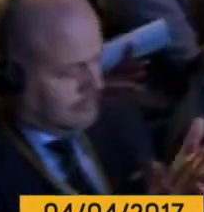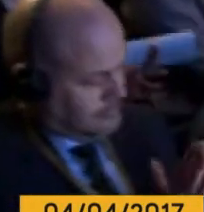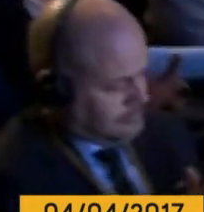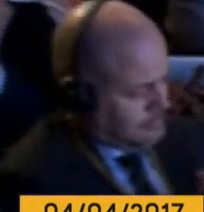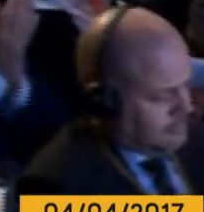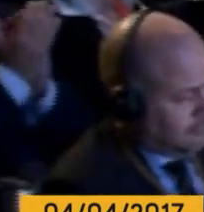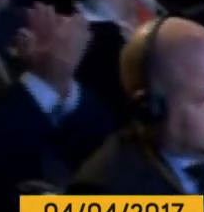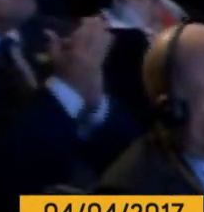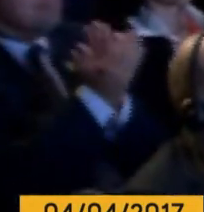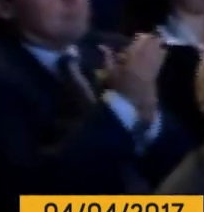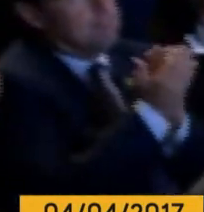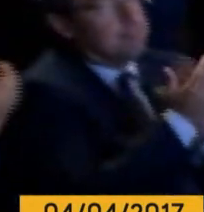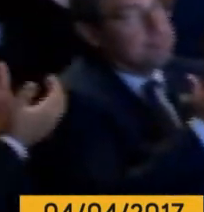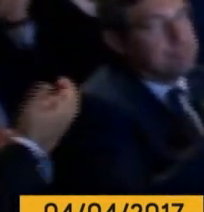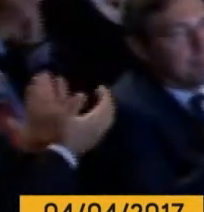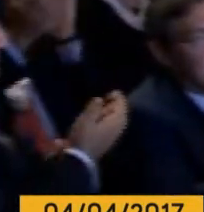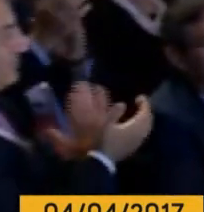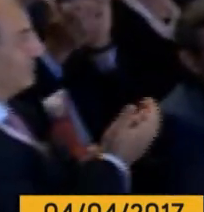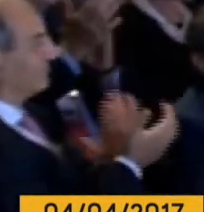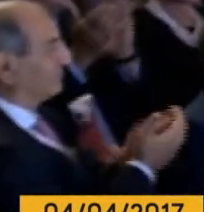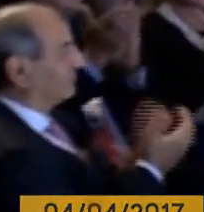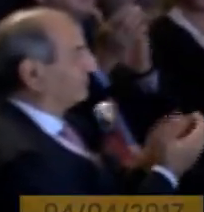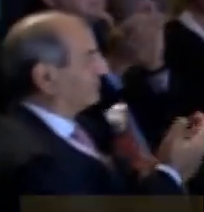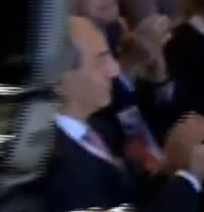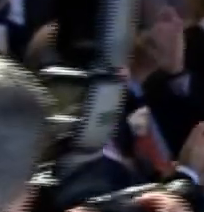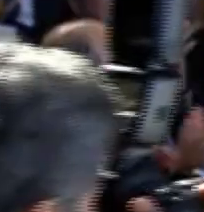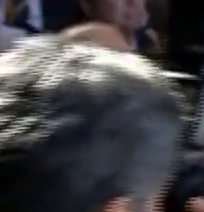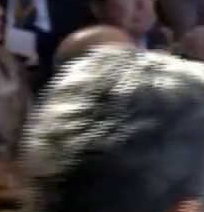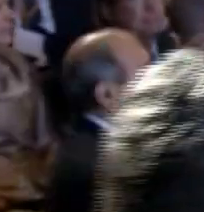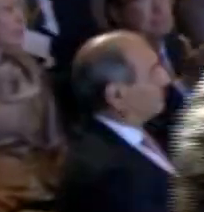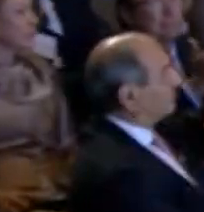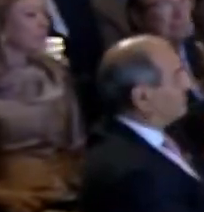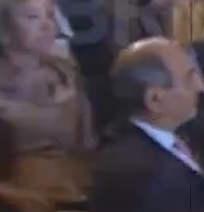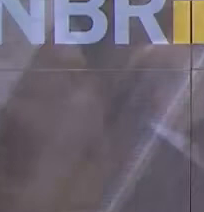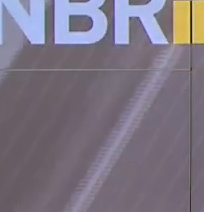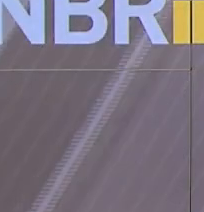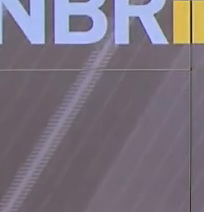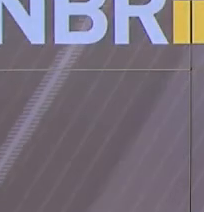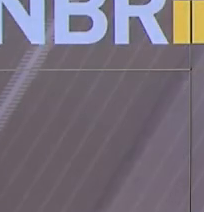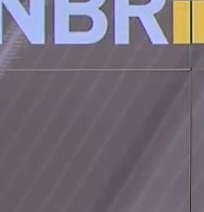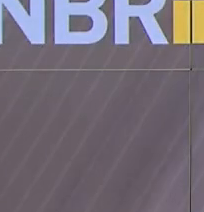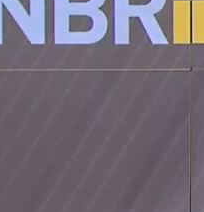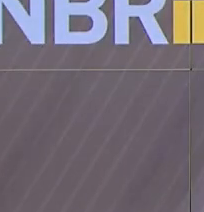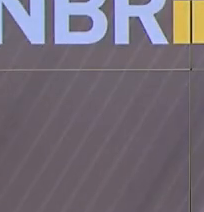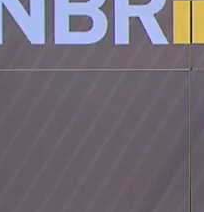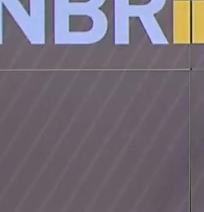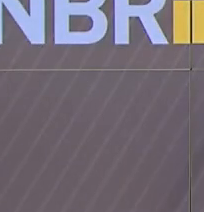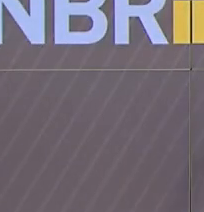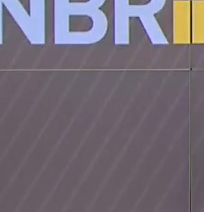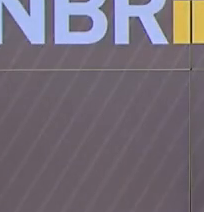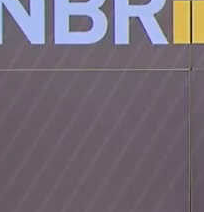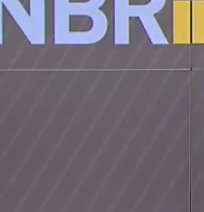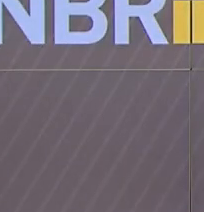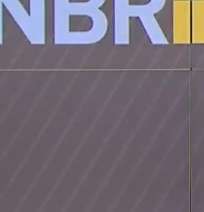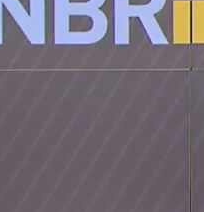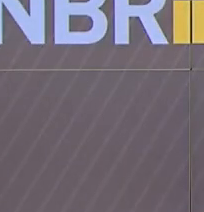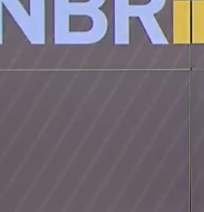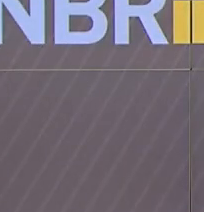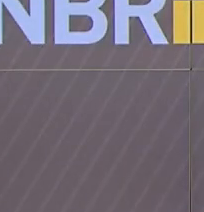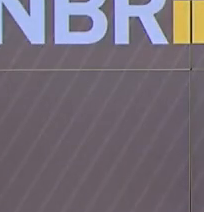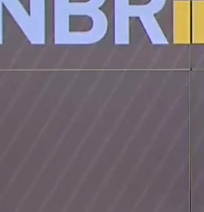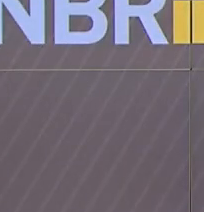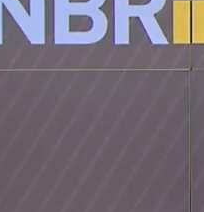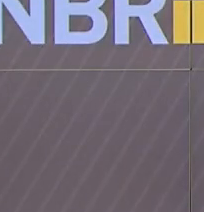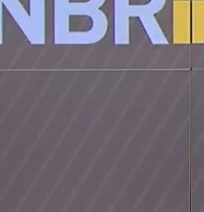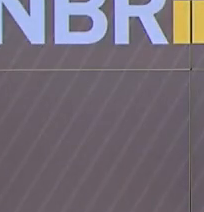The President of Brazil will now sign a new bill that creates... Nós acompanhamos ao vivo direto de São Paulo